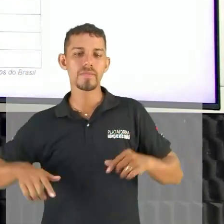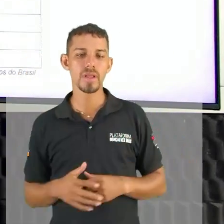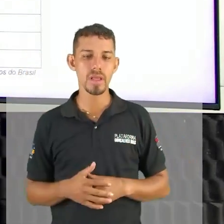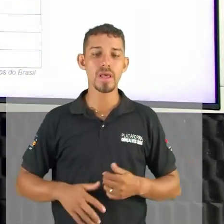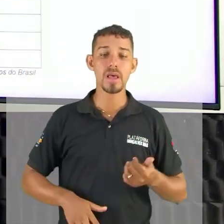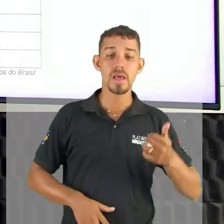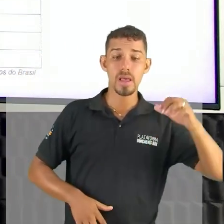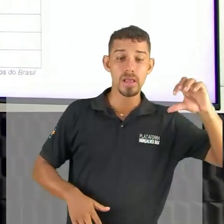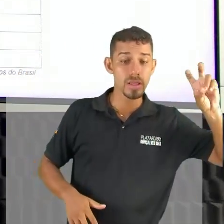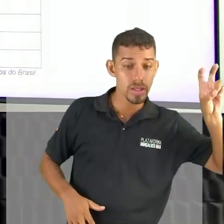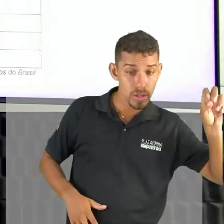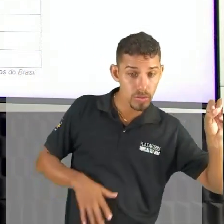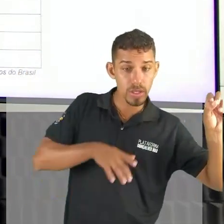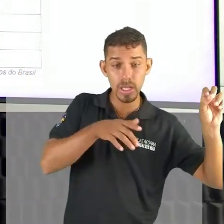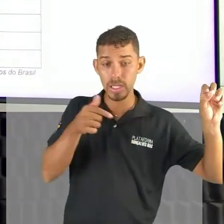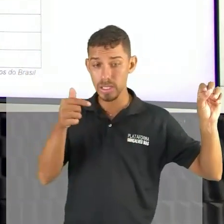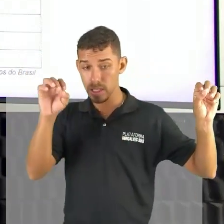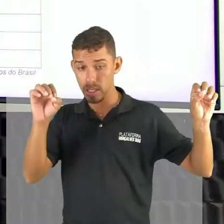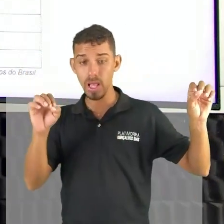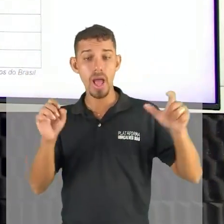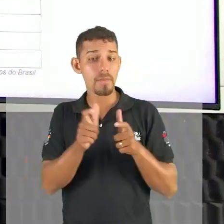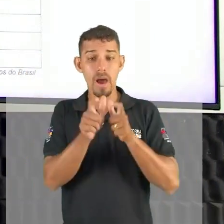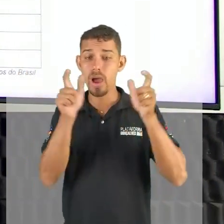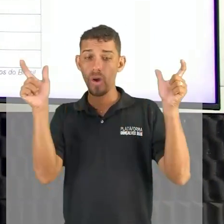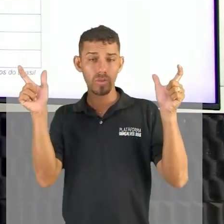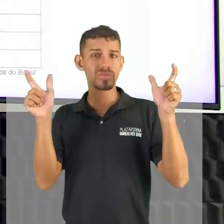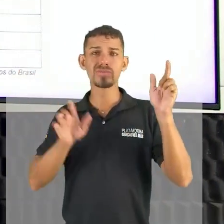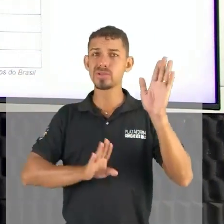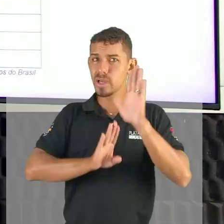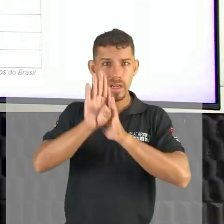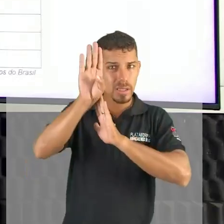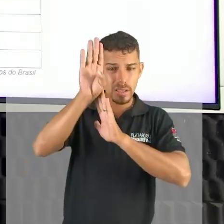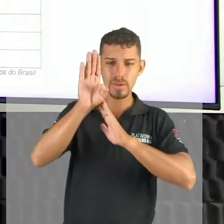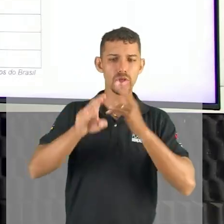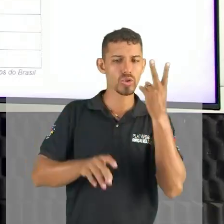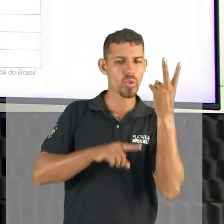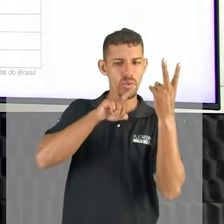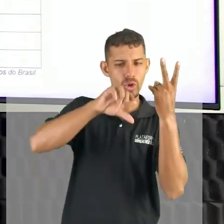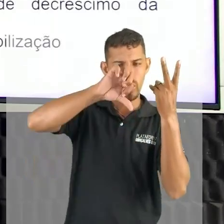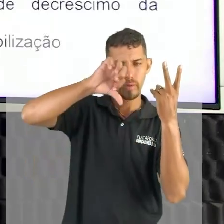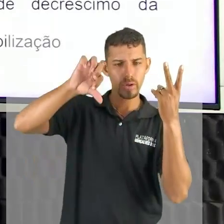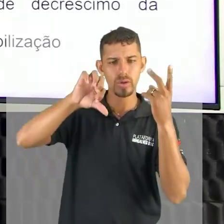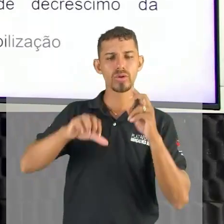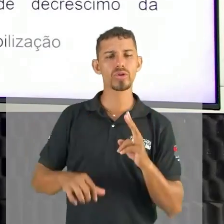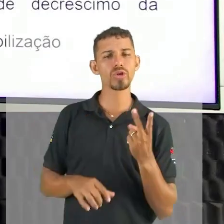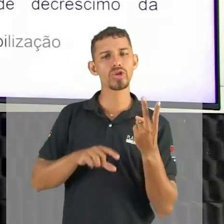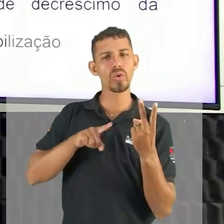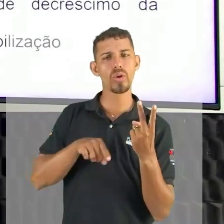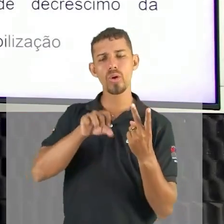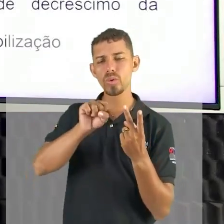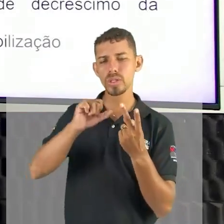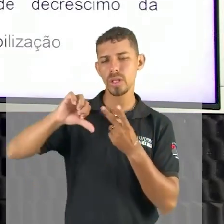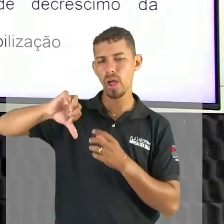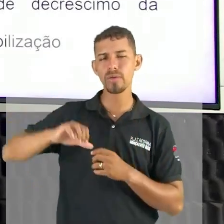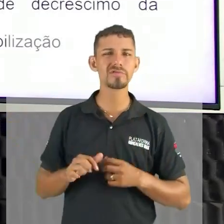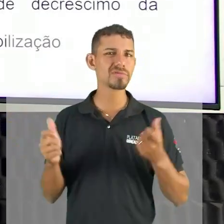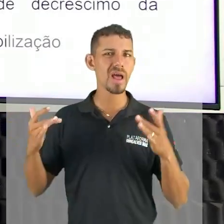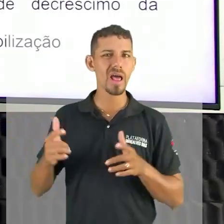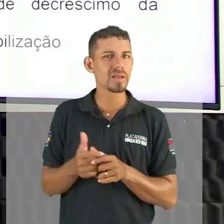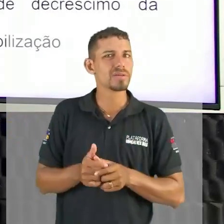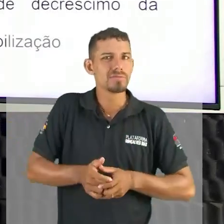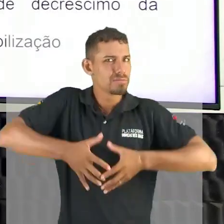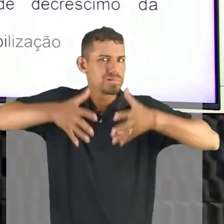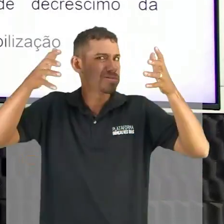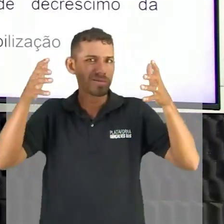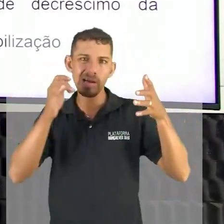50 e 70 nós tivemos os maiores índices de crescimento dessa tabela. A gente chama de explosão demográfica aquele